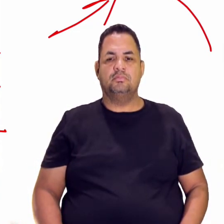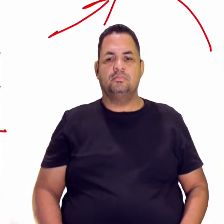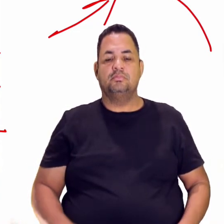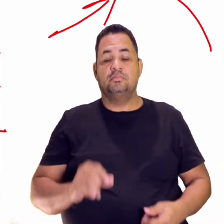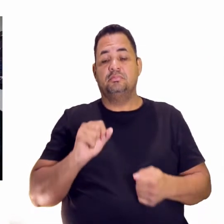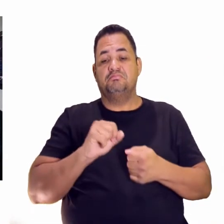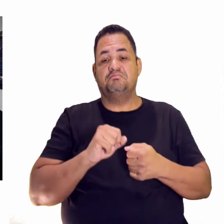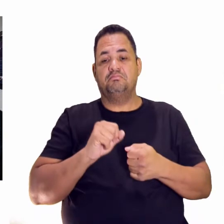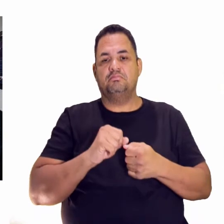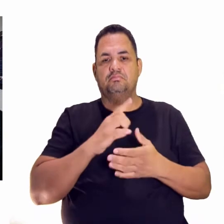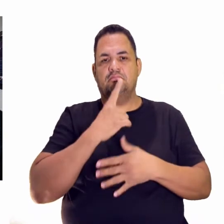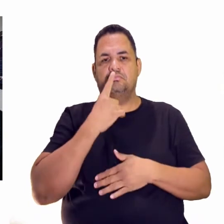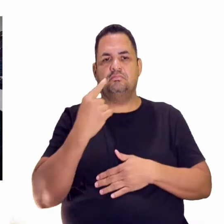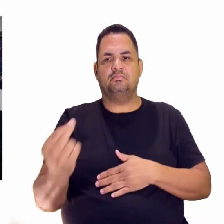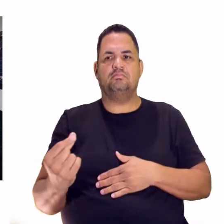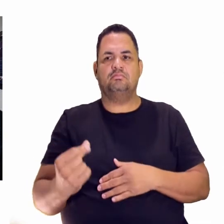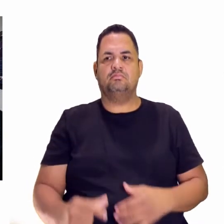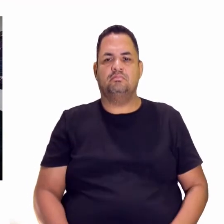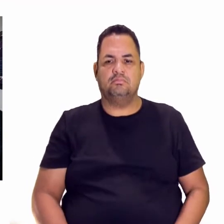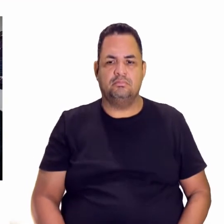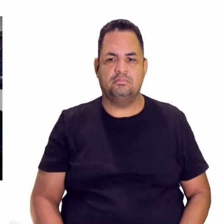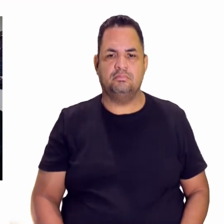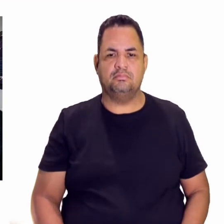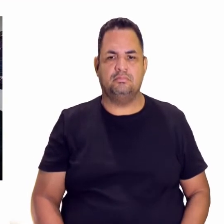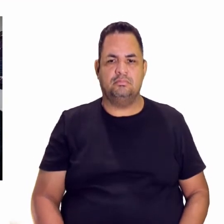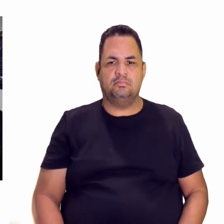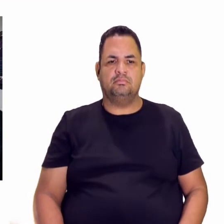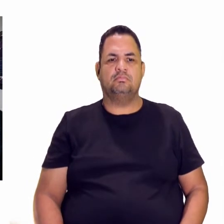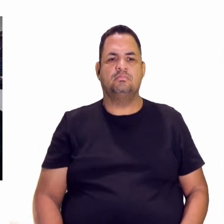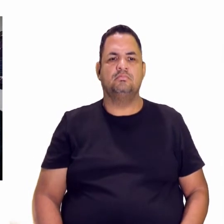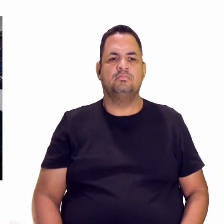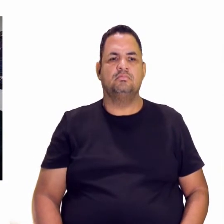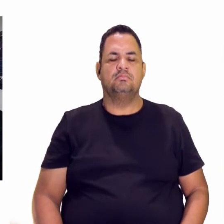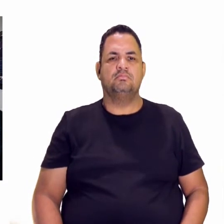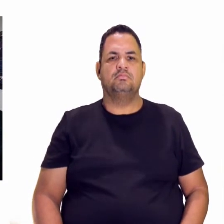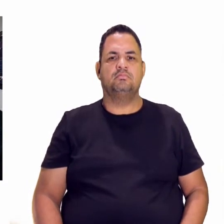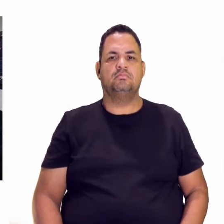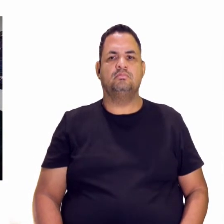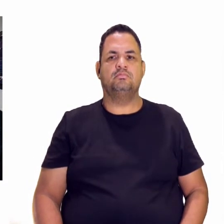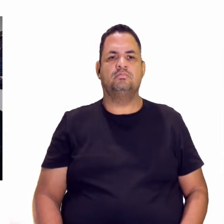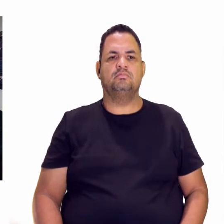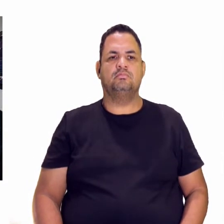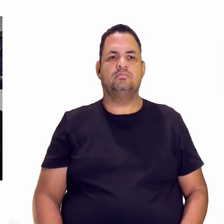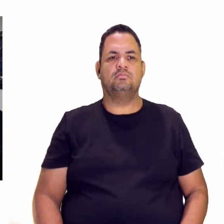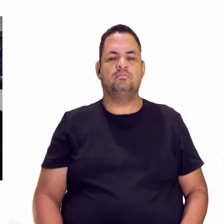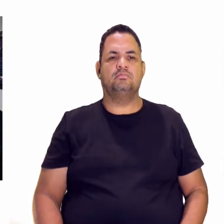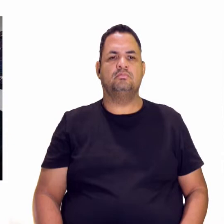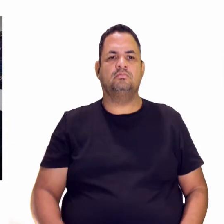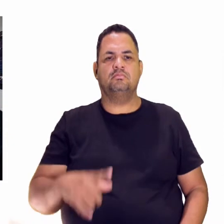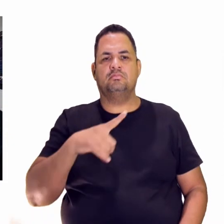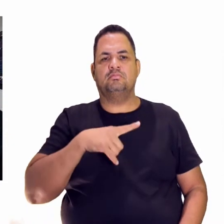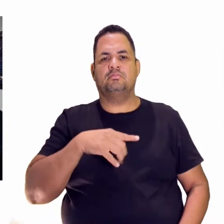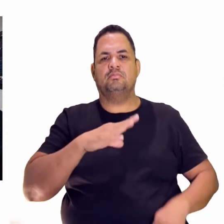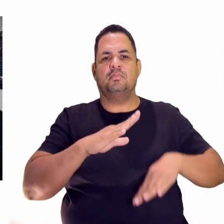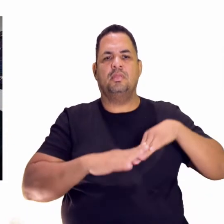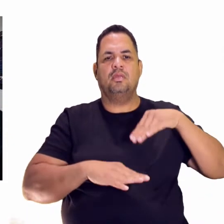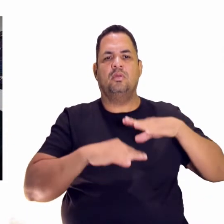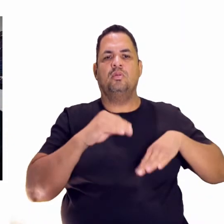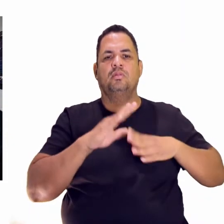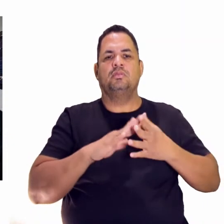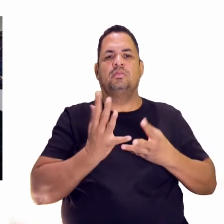foram feitas e que vão, de certo modo, vão desaparecer. Alguns artistas